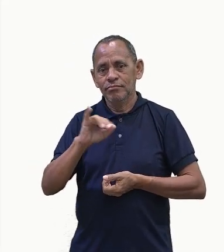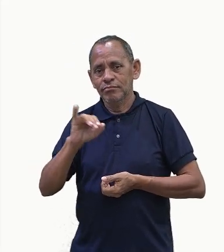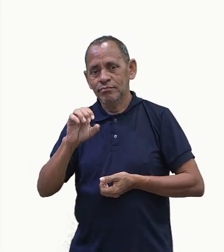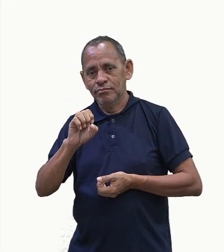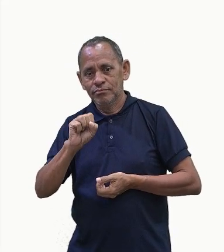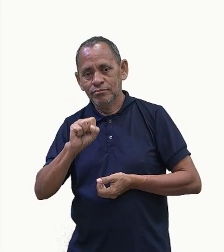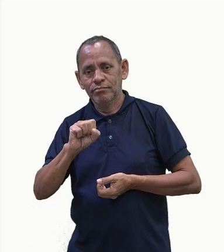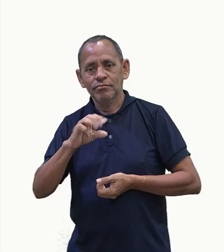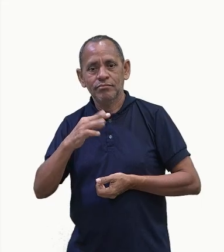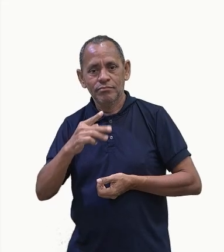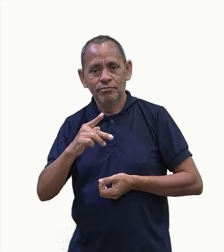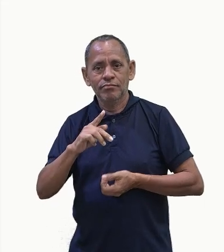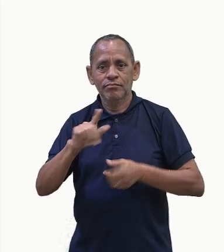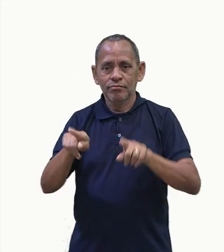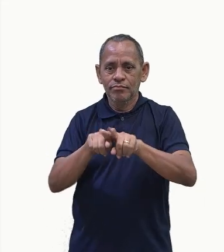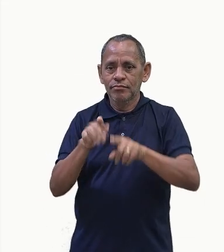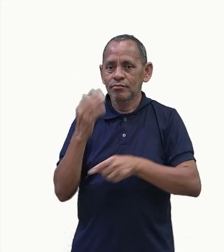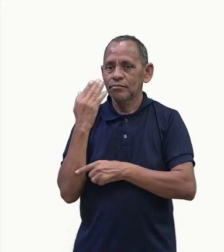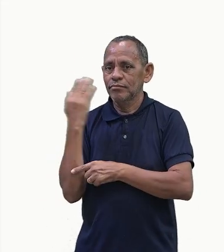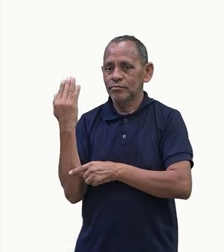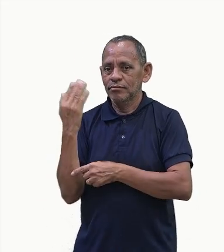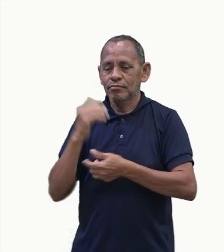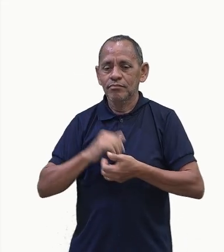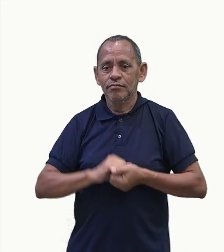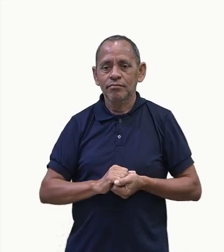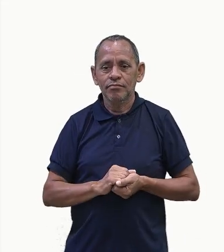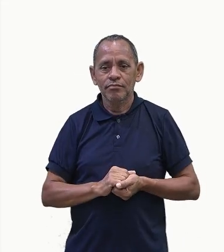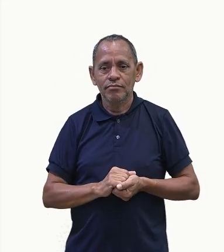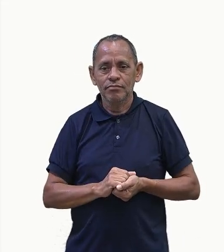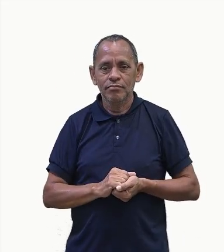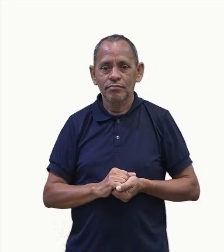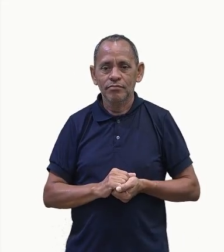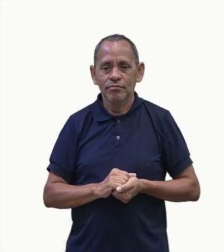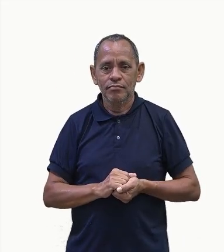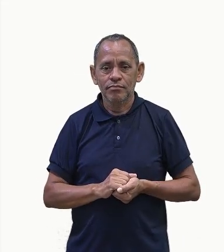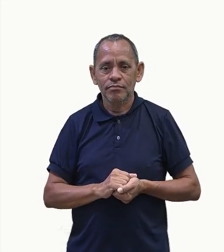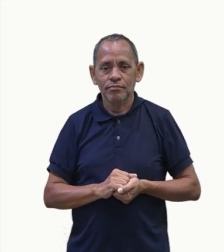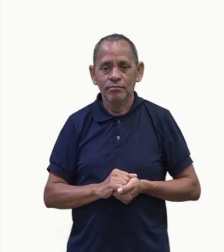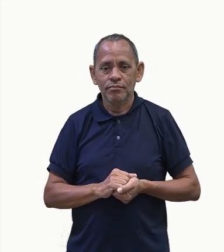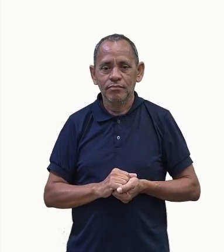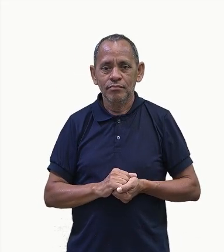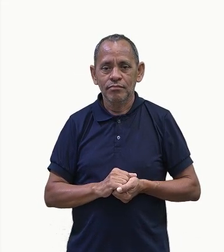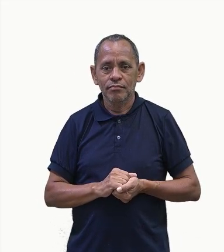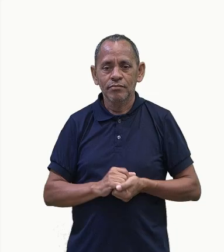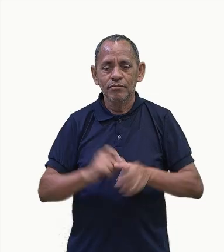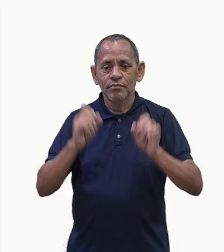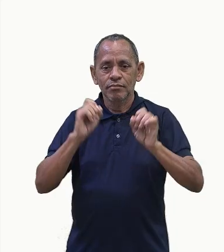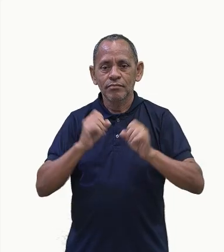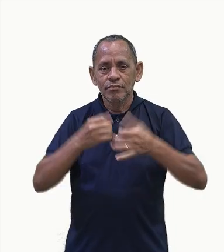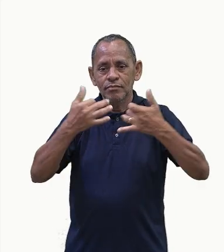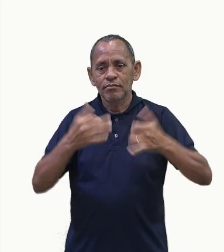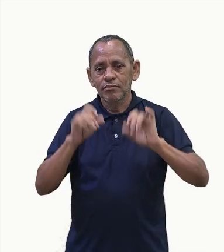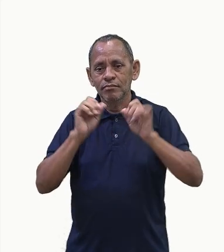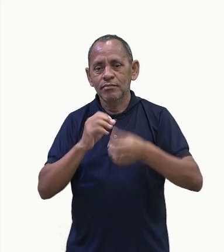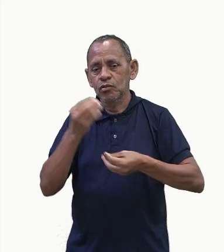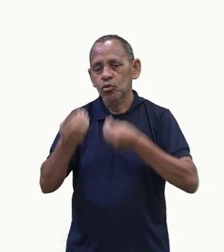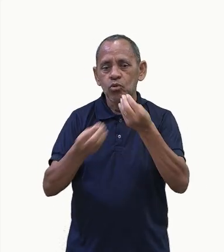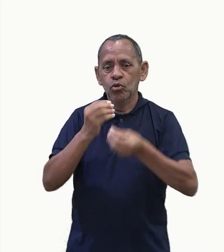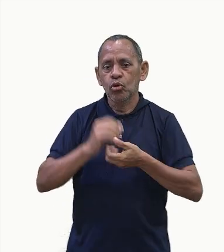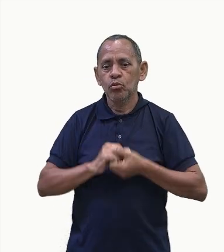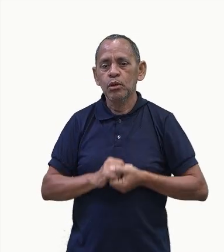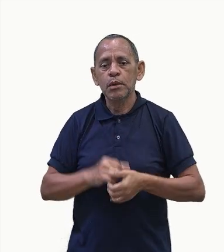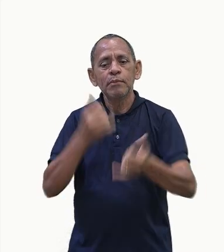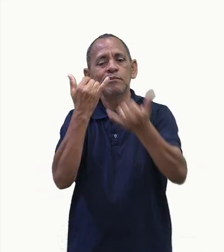CRISPR-Cas9. Vejam só. Essa daqui, ela se trata como se fosse uma